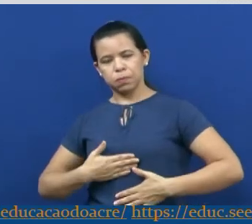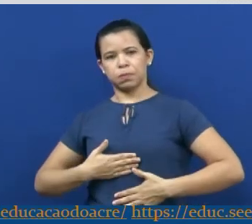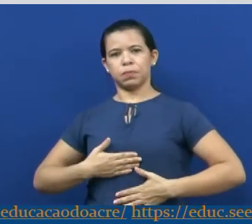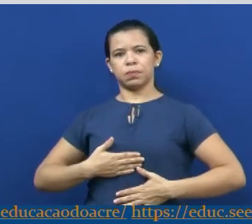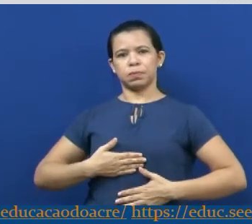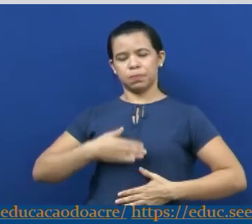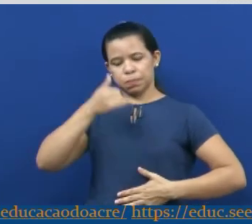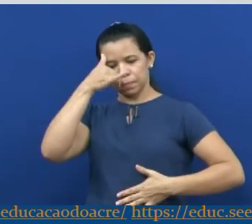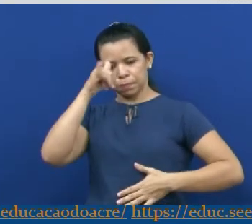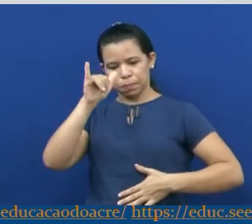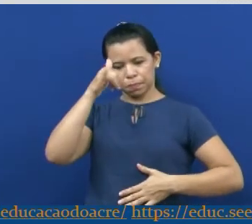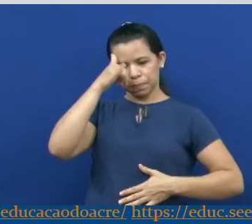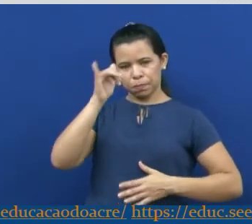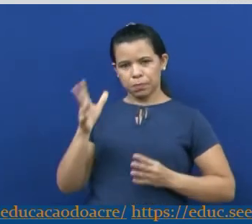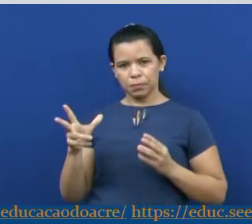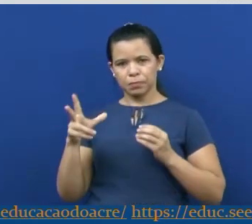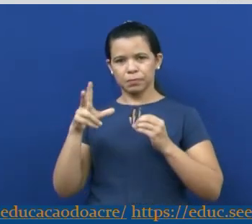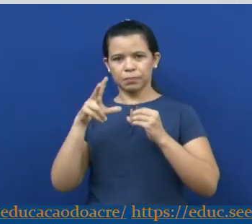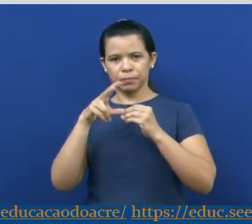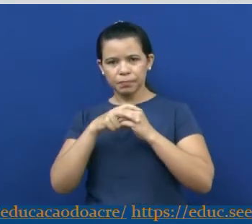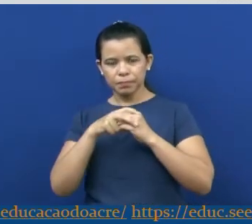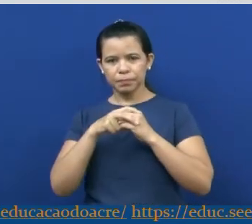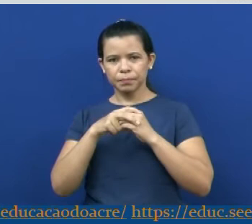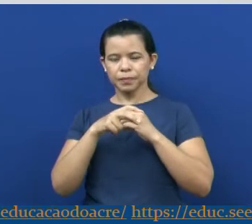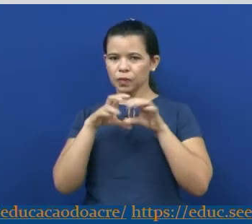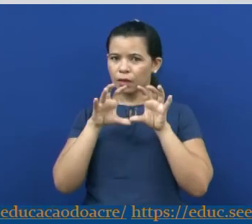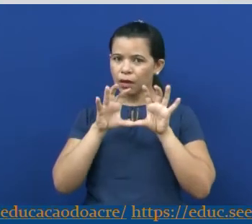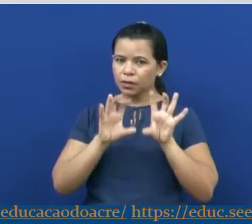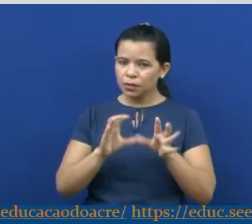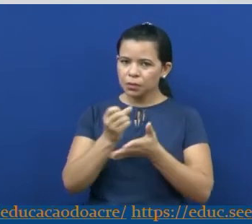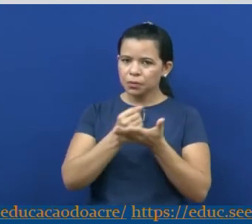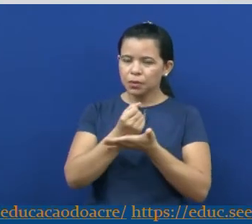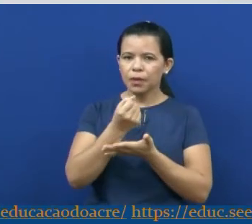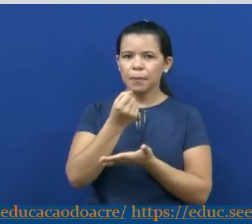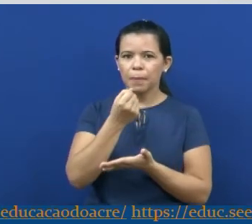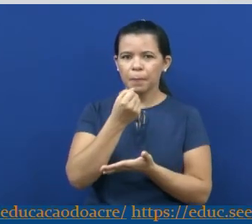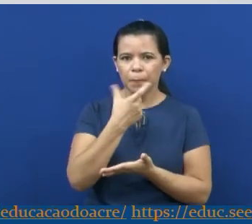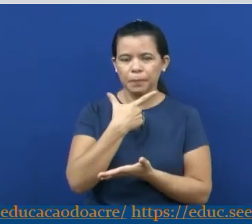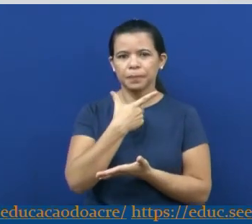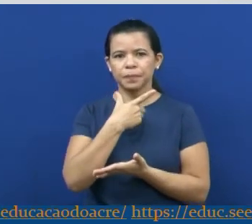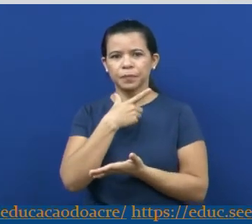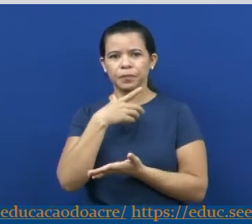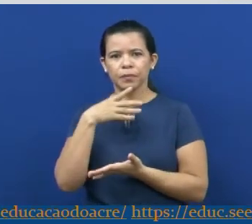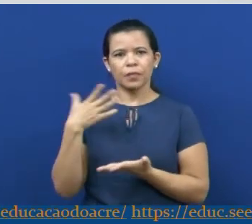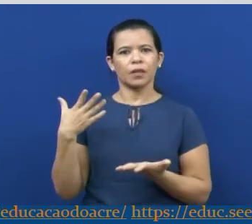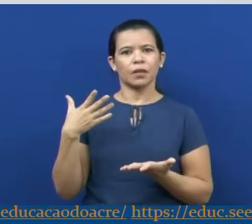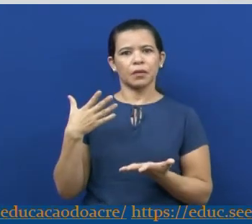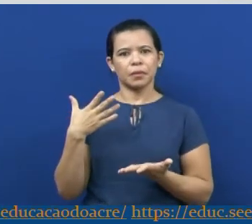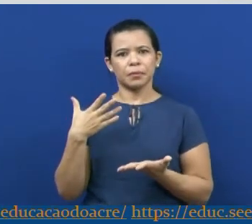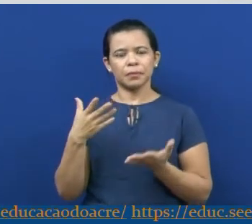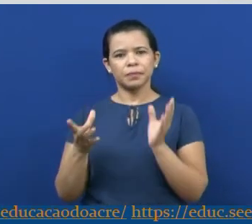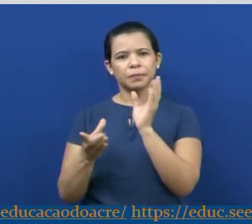com isso, ele vai fazer com que a eficácia desse medicamento ele seja mais seguro.